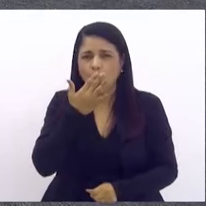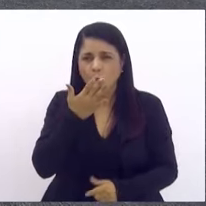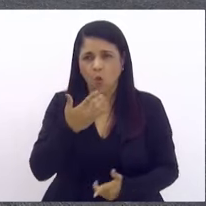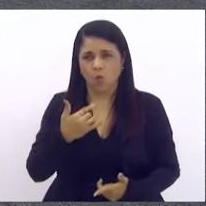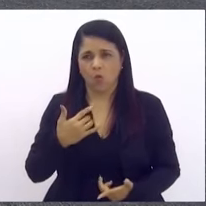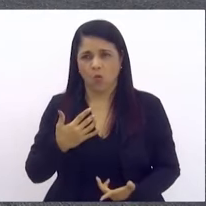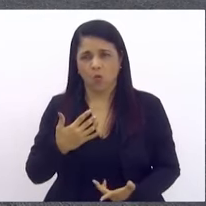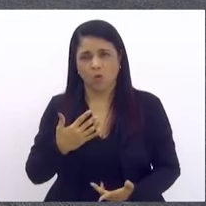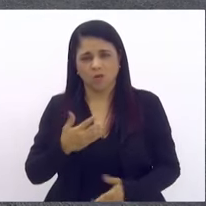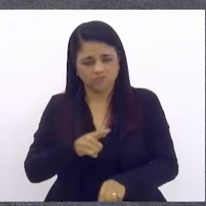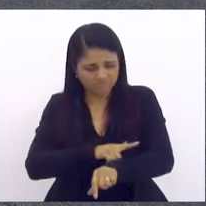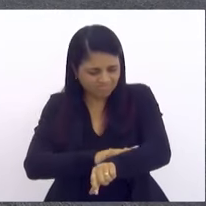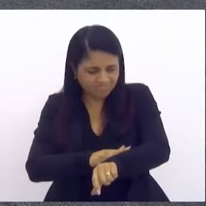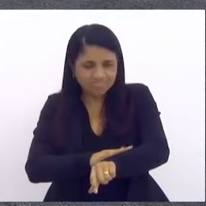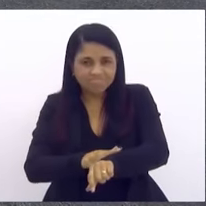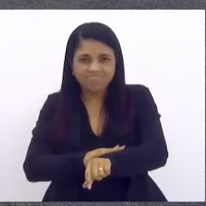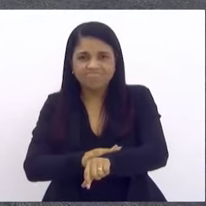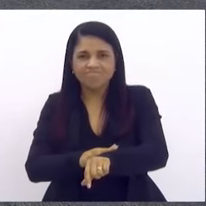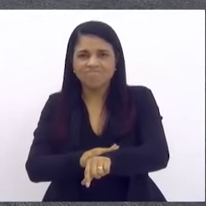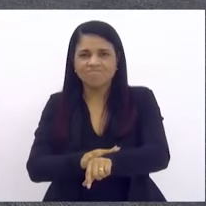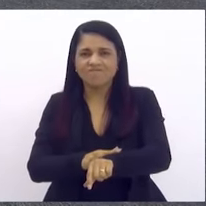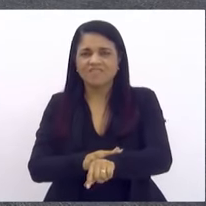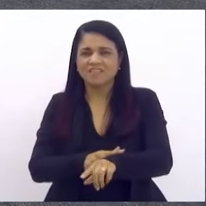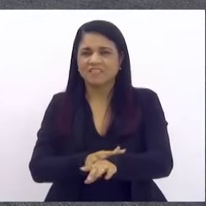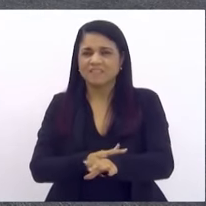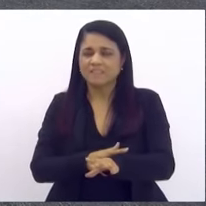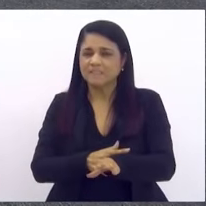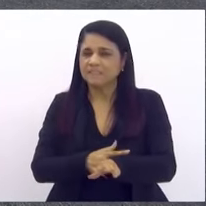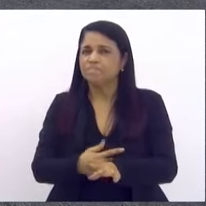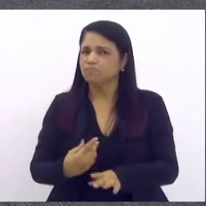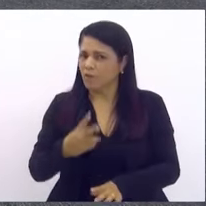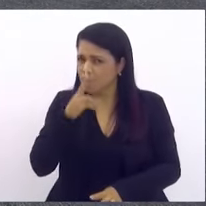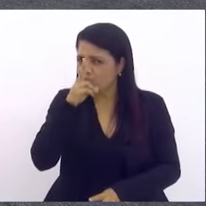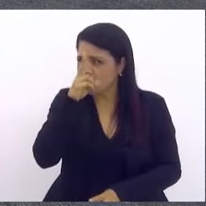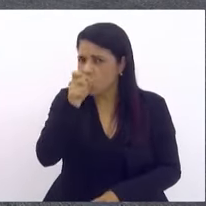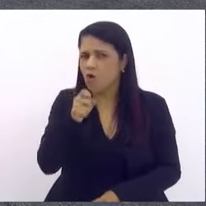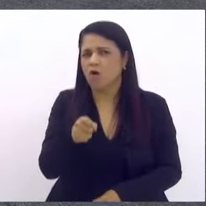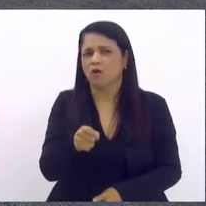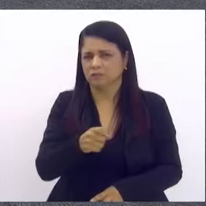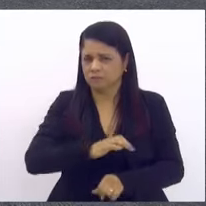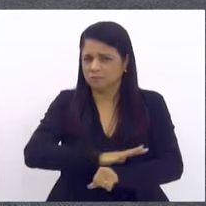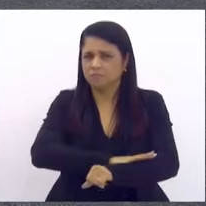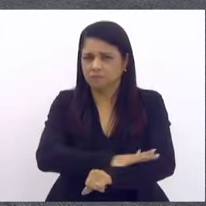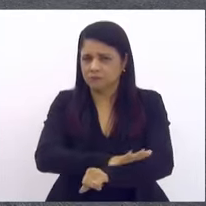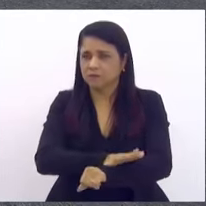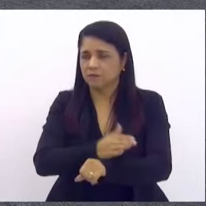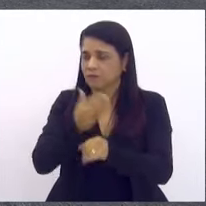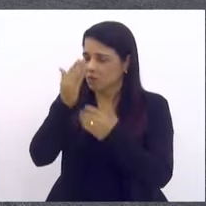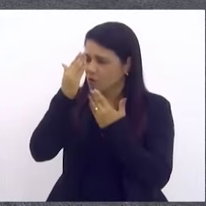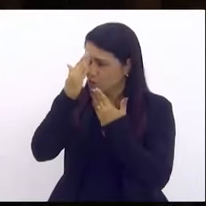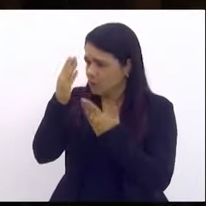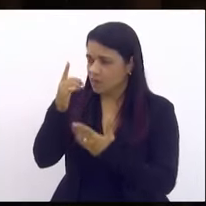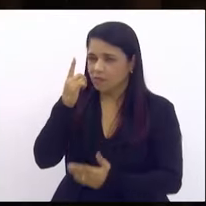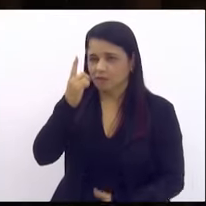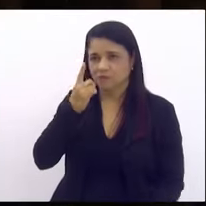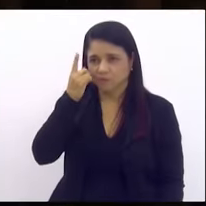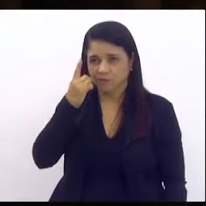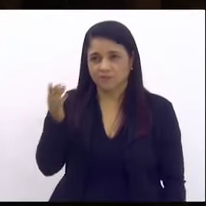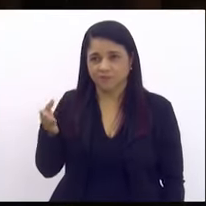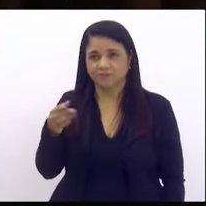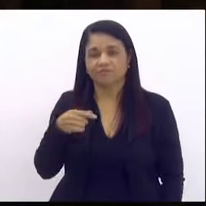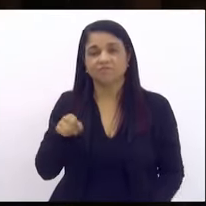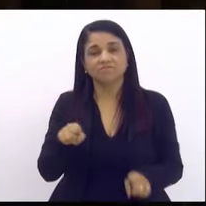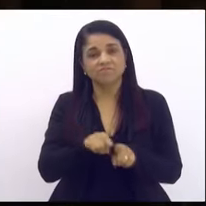cor ele continua muito vivo muito latente né Muito obrigado Deputado nada isso é